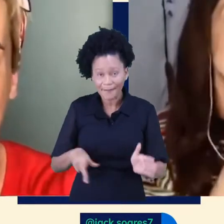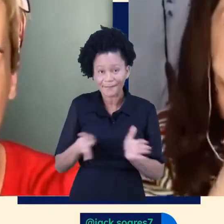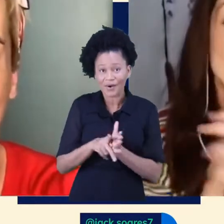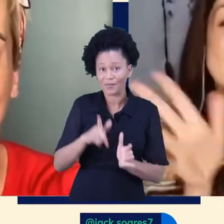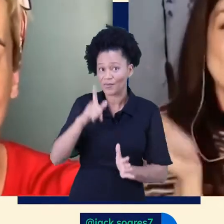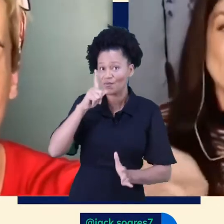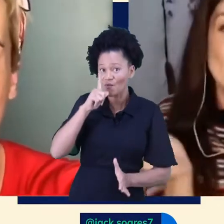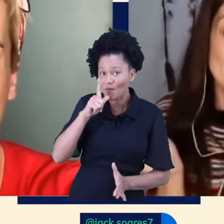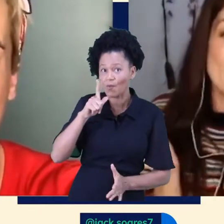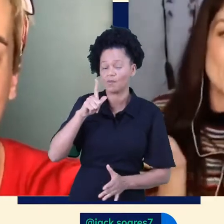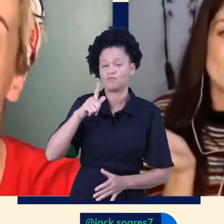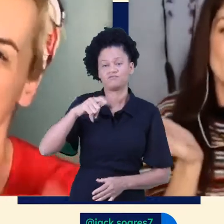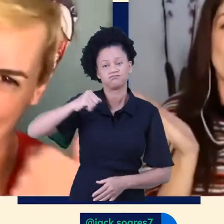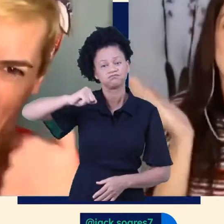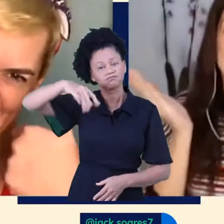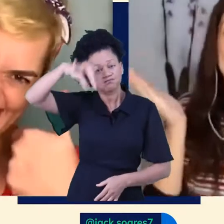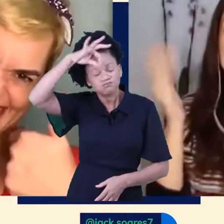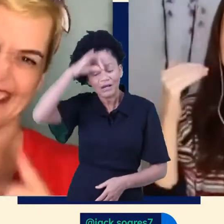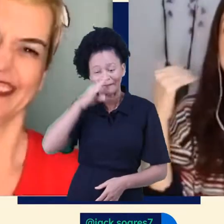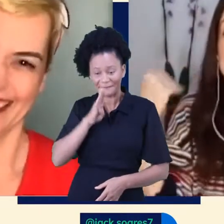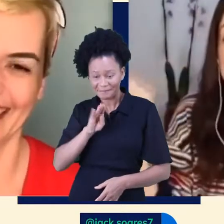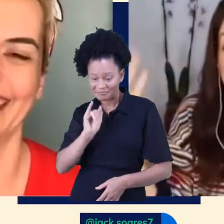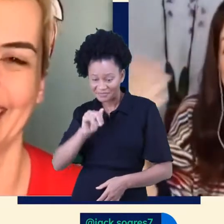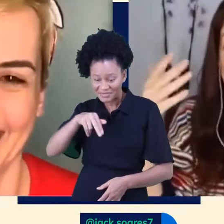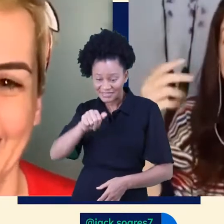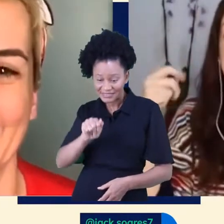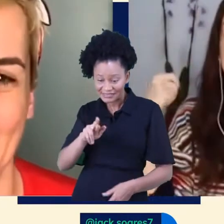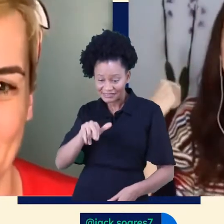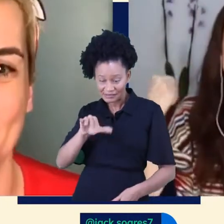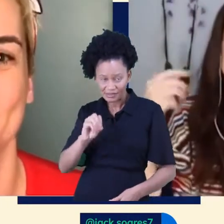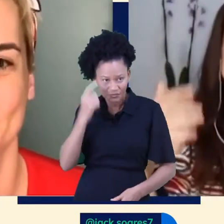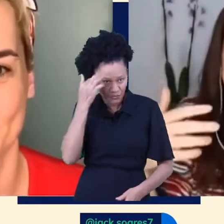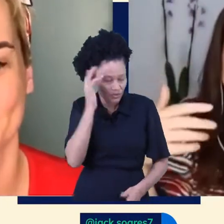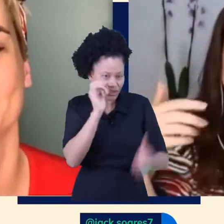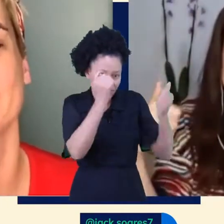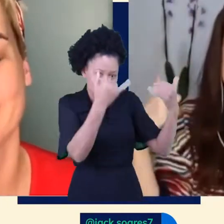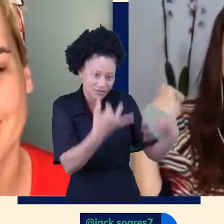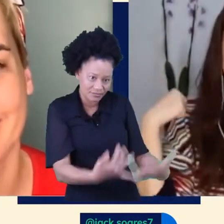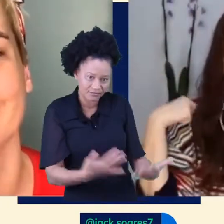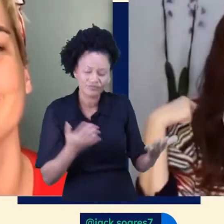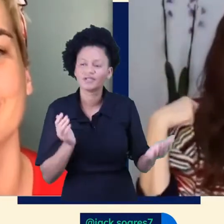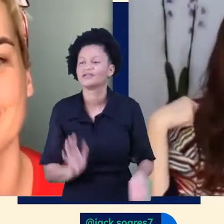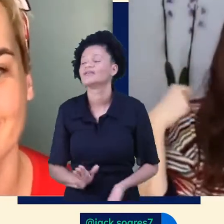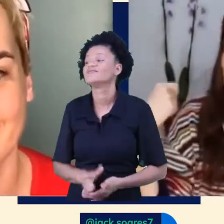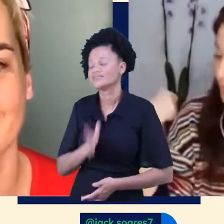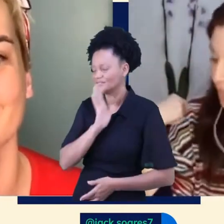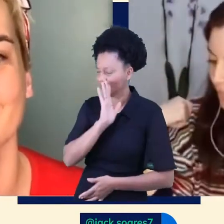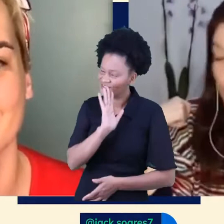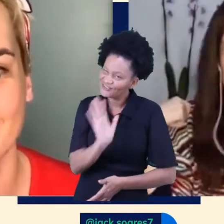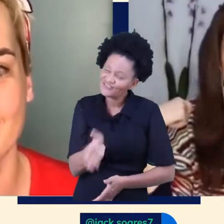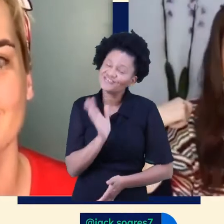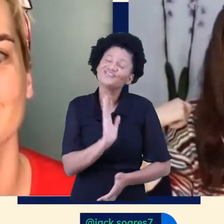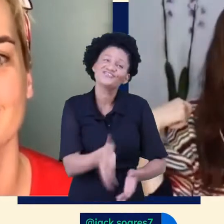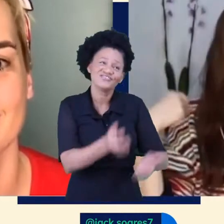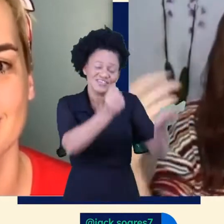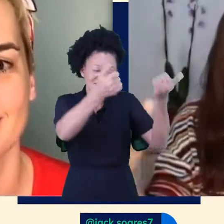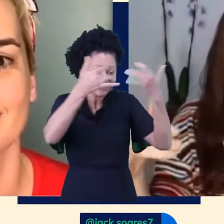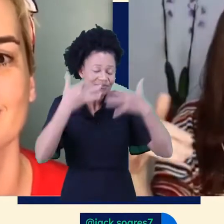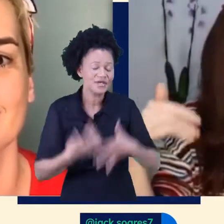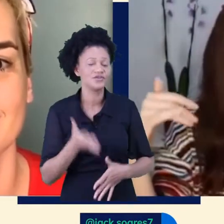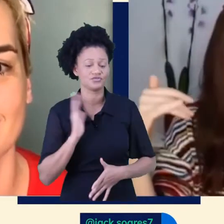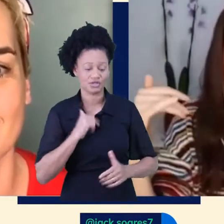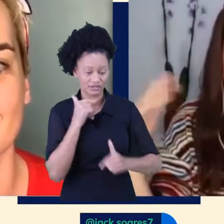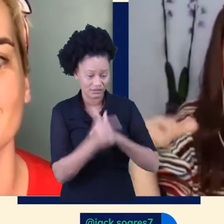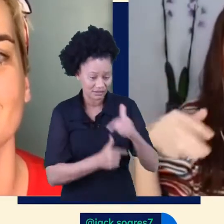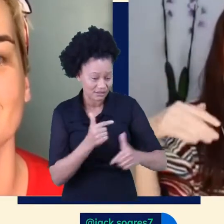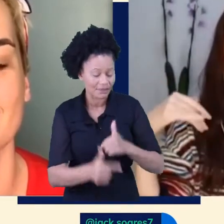Ah, então, mas você já deve ter me ouvido falar, até porque eu trabalhei muito com crianças intersexo, a gente já foi lá para